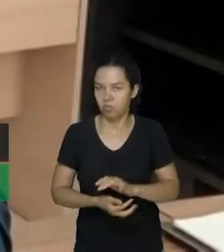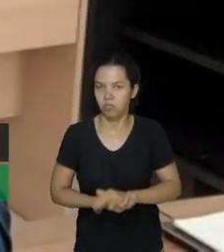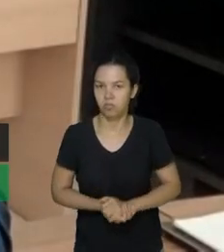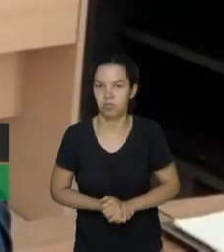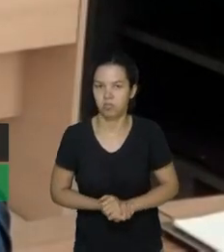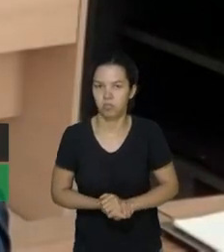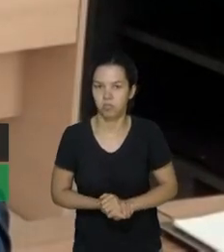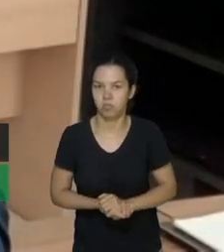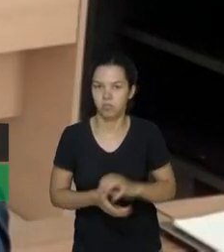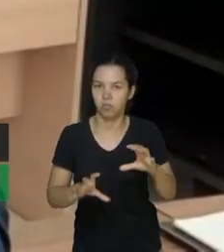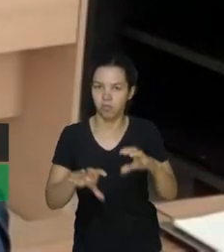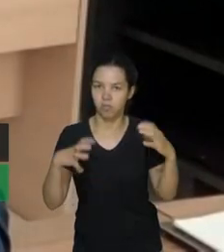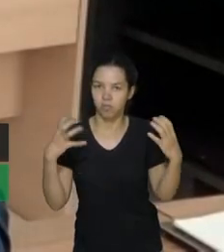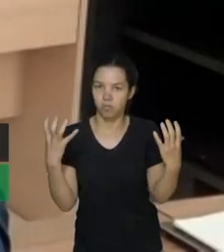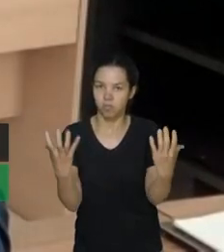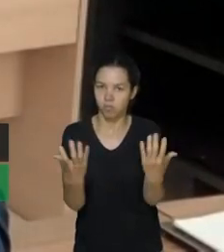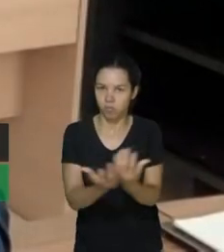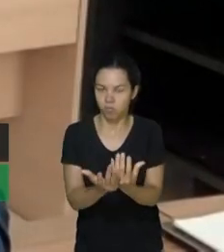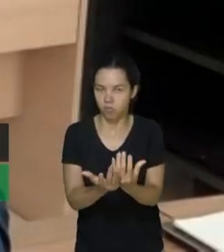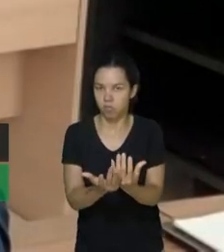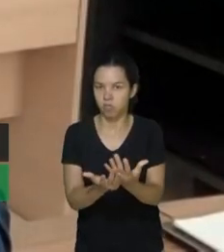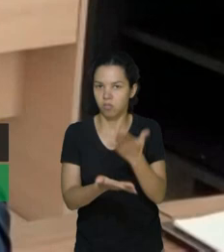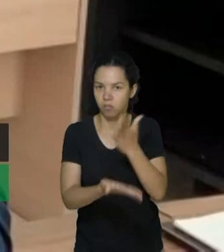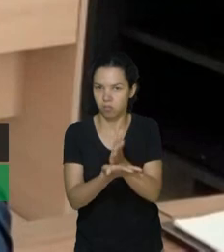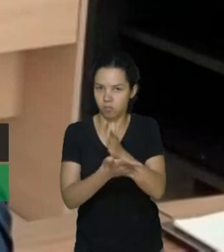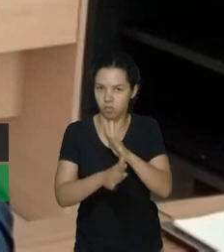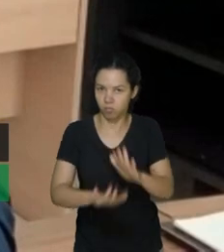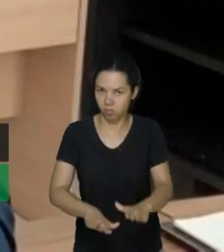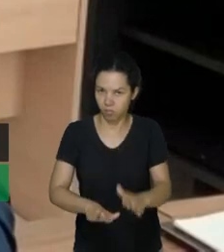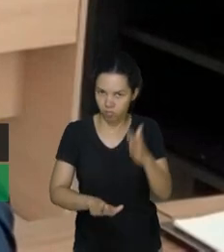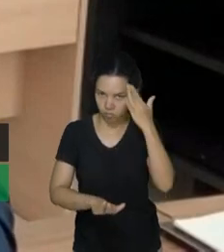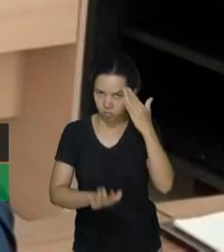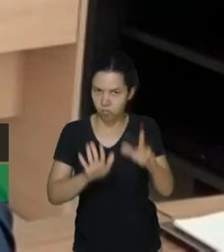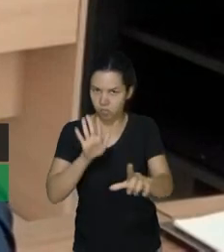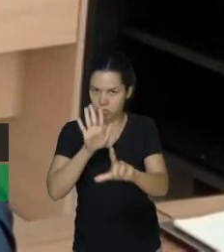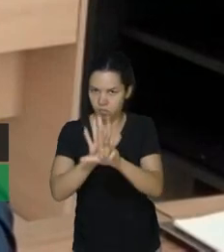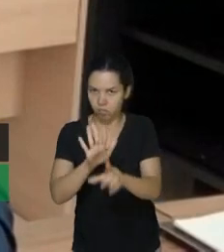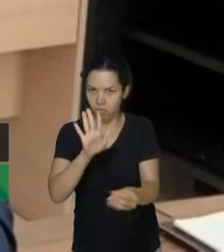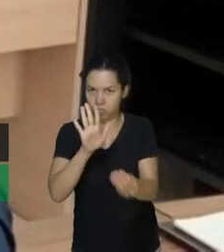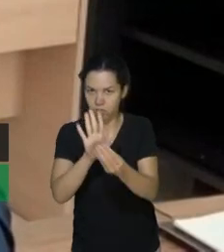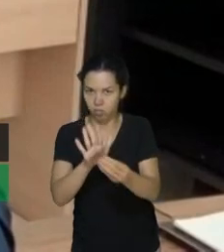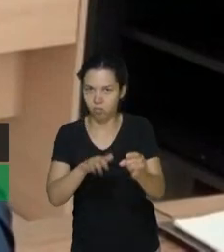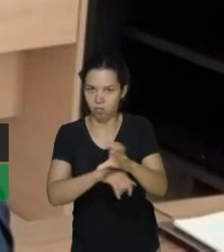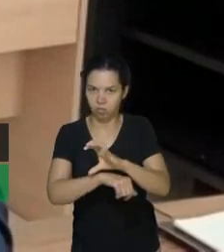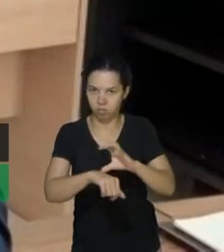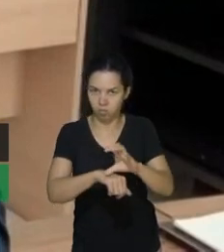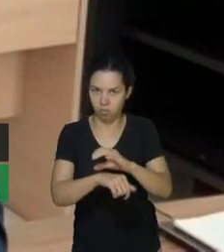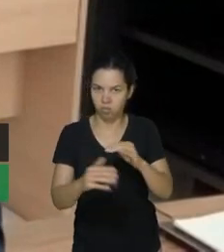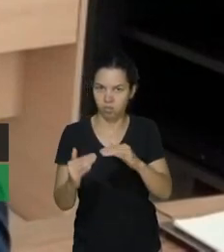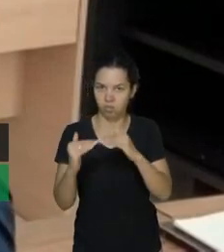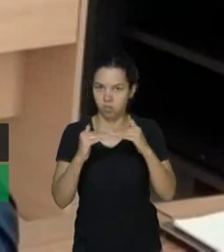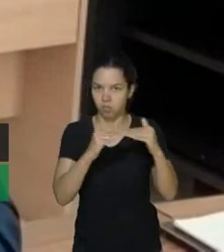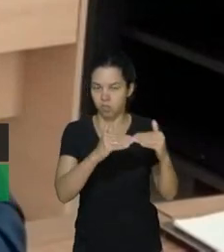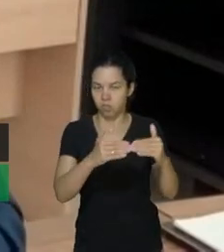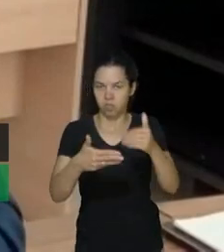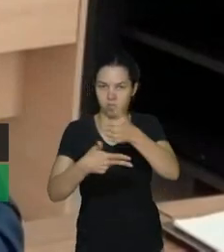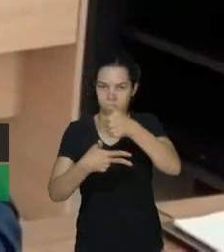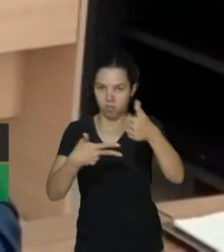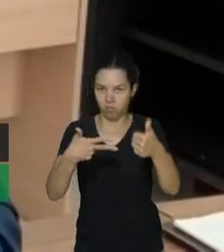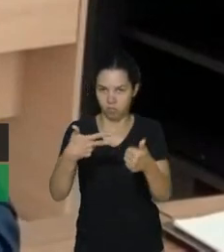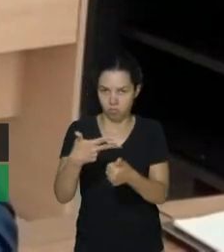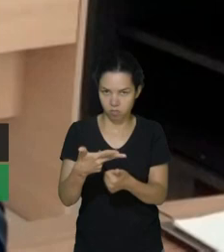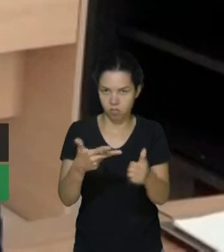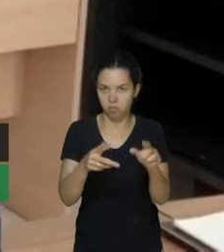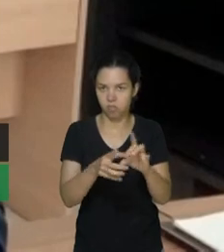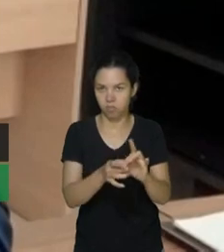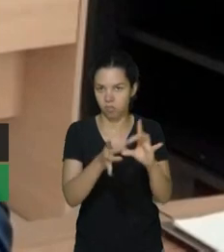Congresso. Sabe aquilo que existe na lei, na Constituição, da harmonia entre os poderes e a independência dos poderes?